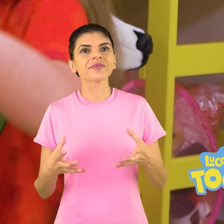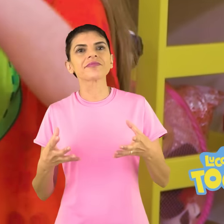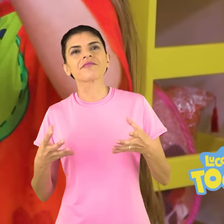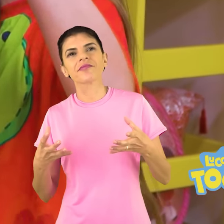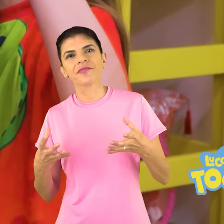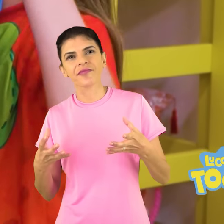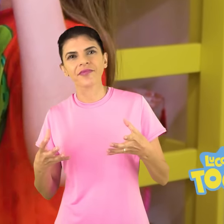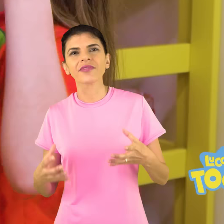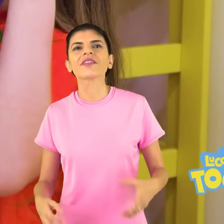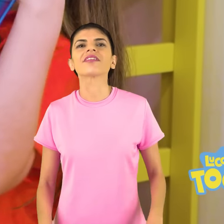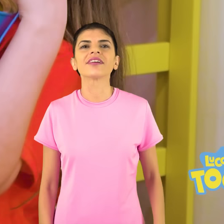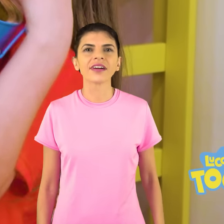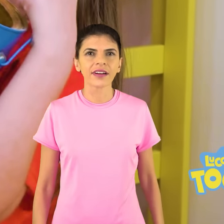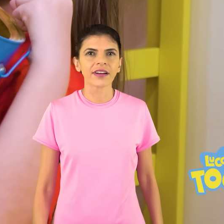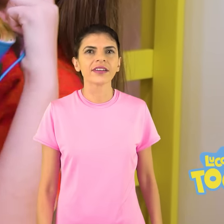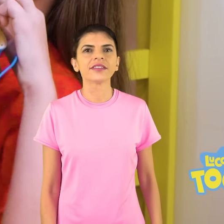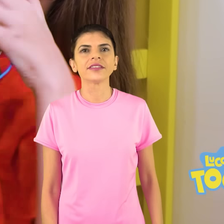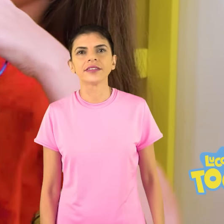Bora